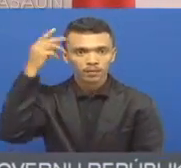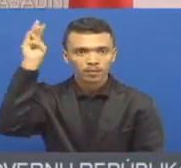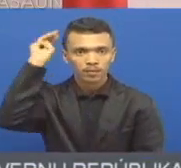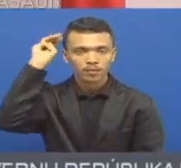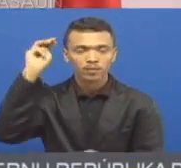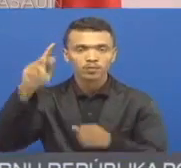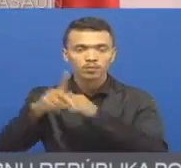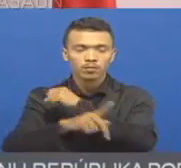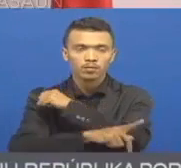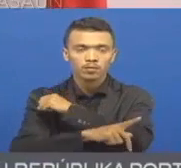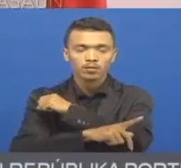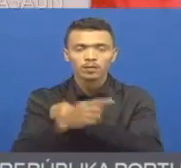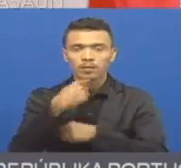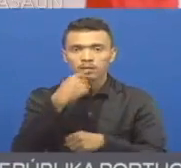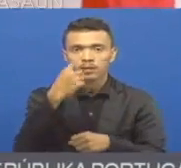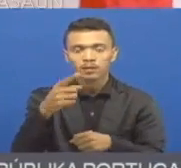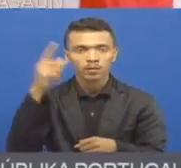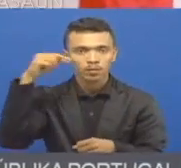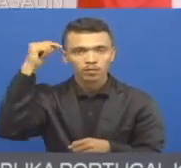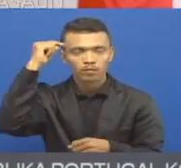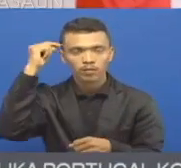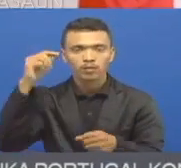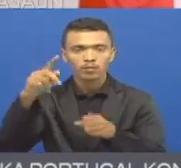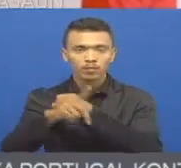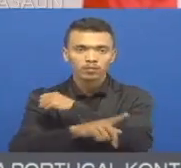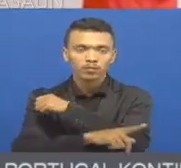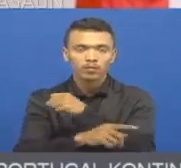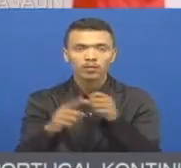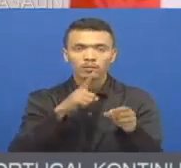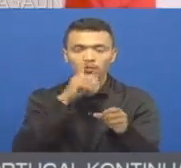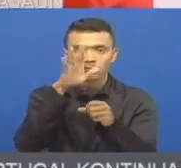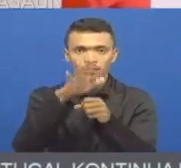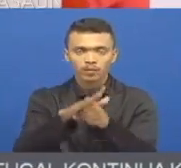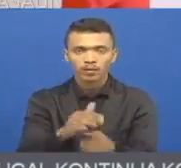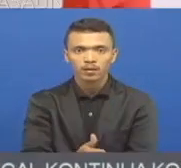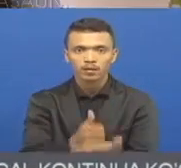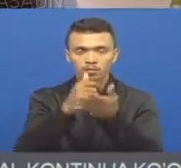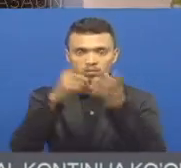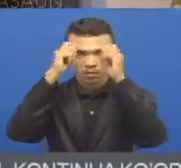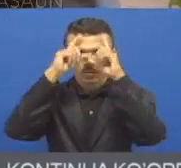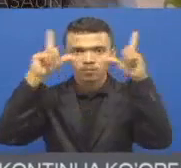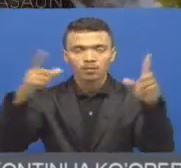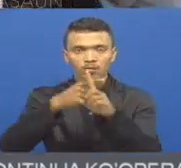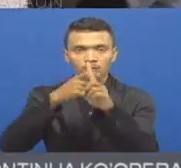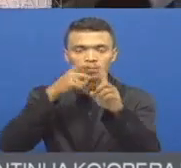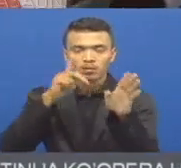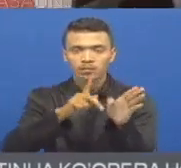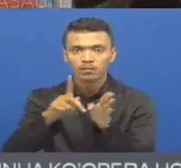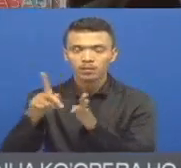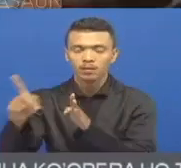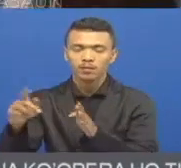Primeiro-ministro de Portugal, António Costa, até tem Governo da República Portuguesa comprometido apoio Timor-Leste no Russi Plano